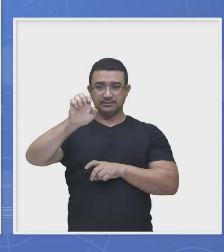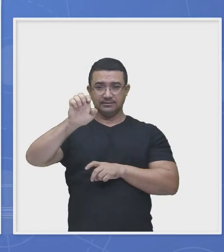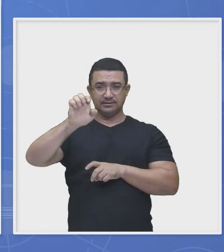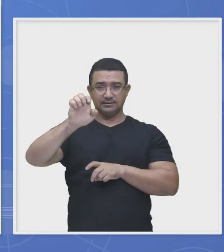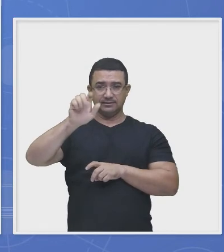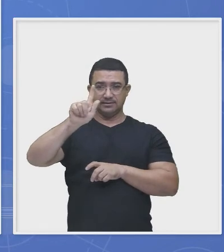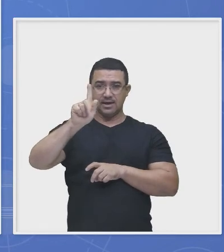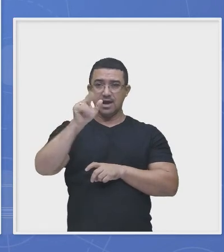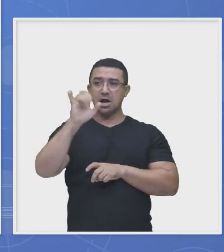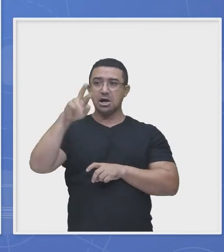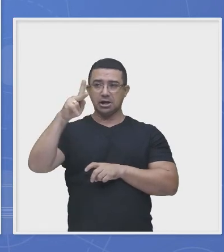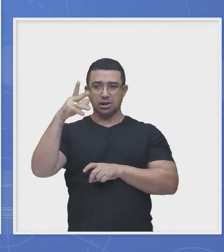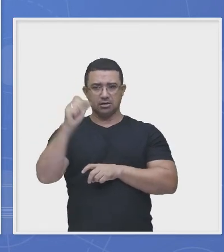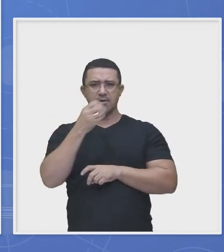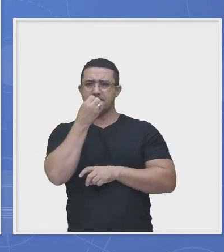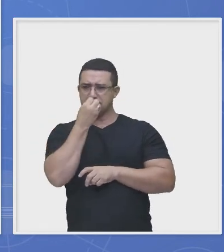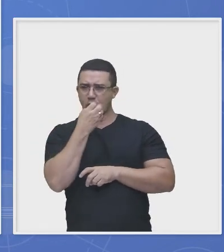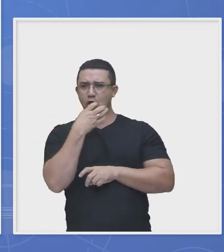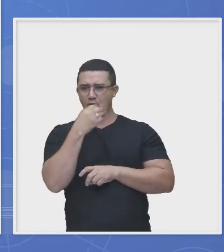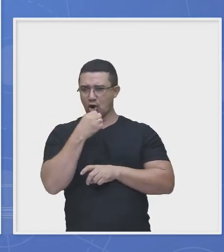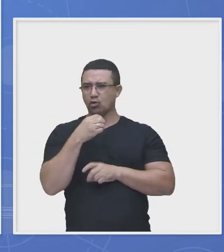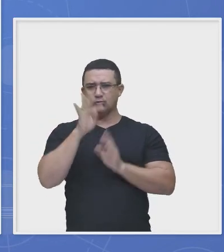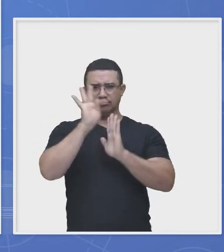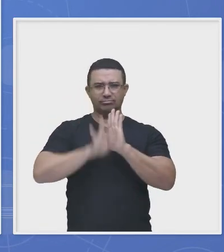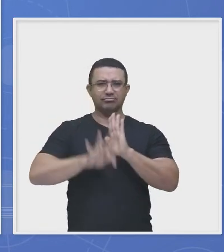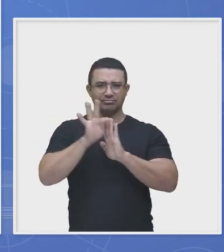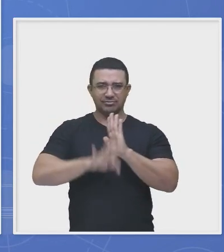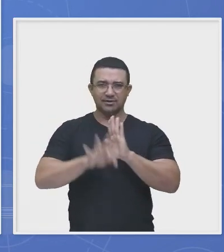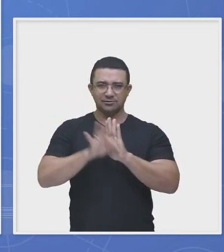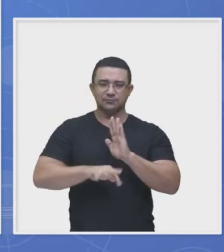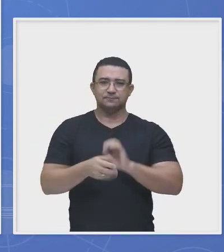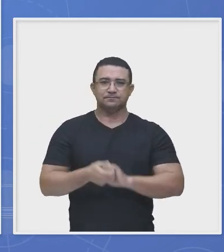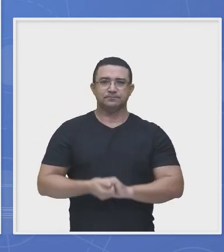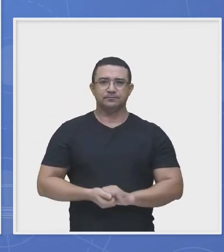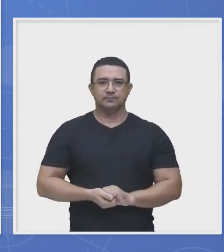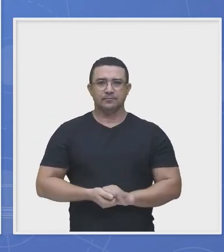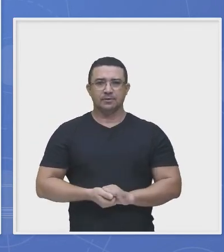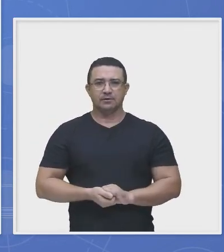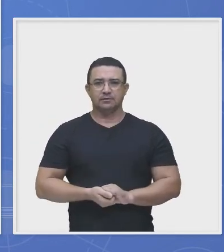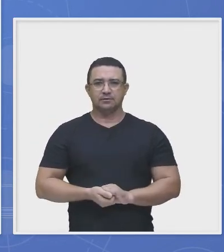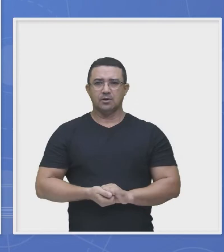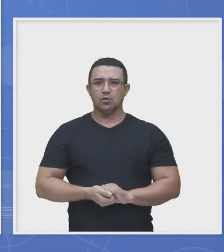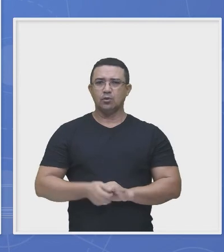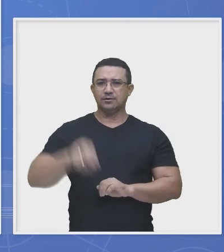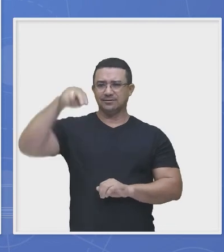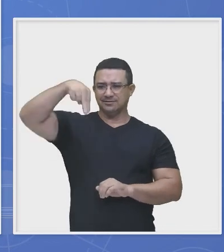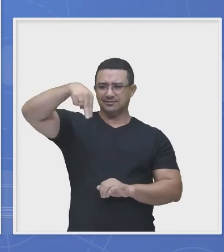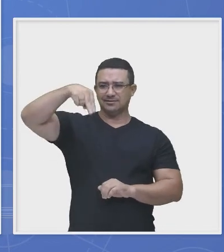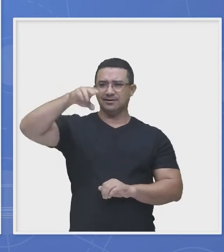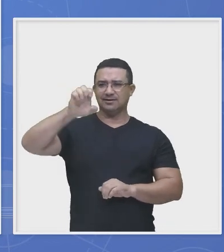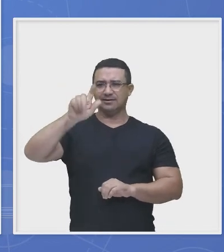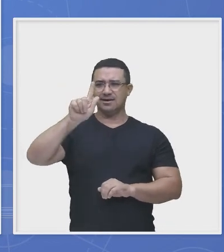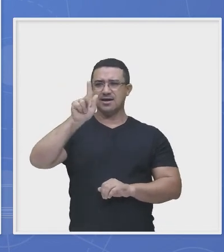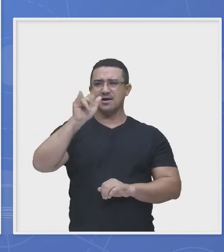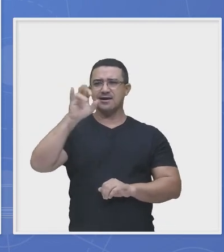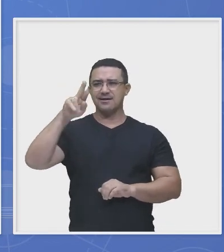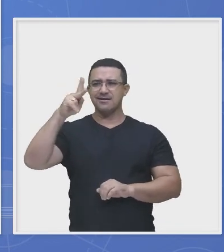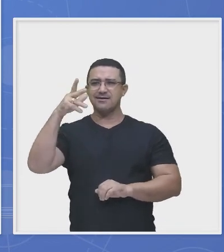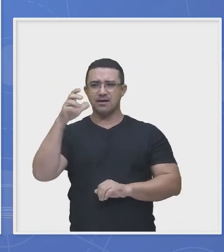que eu recomendo a leitura. E prepare o lenço, porque é um conto forte, a história da